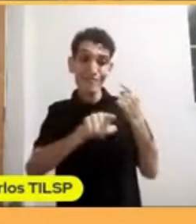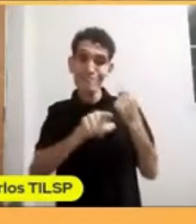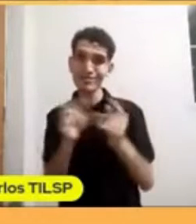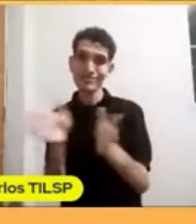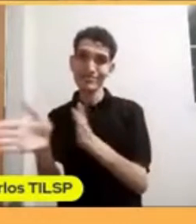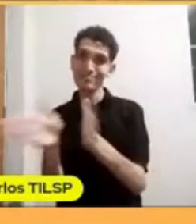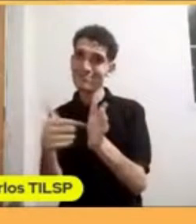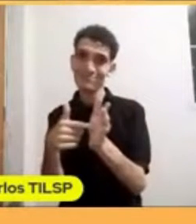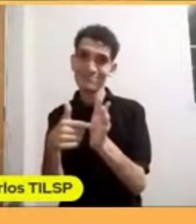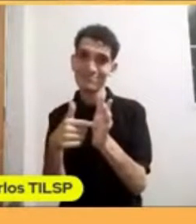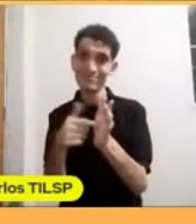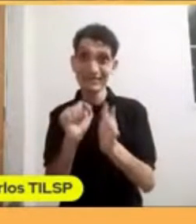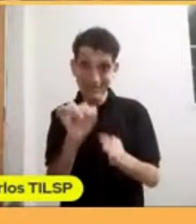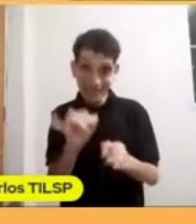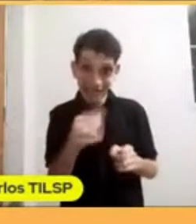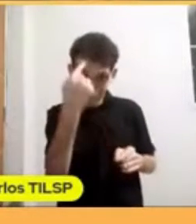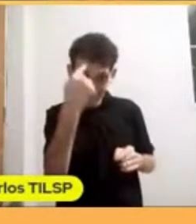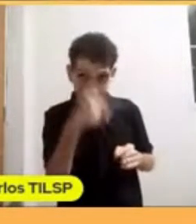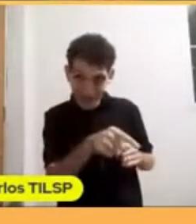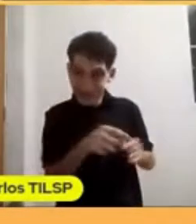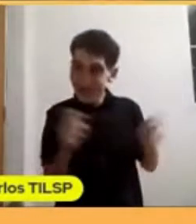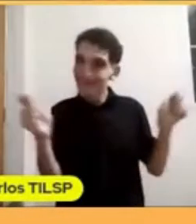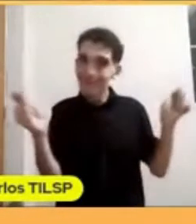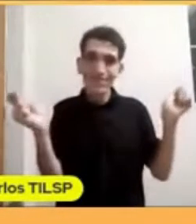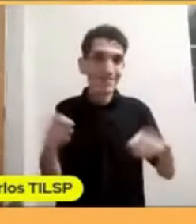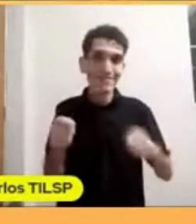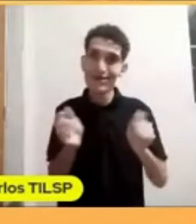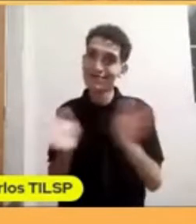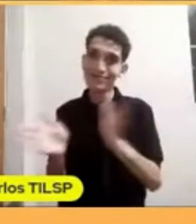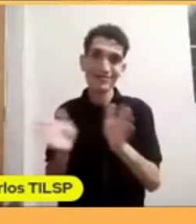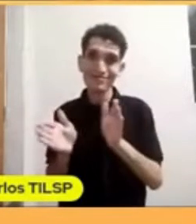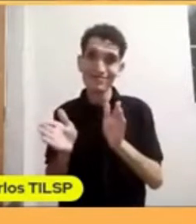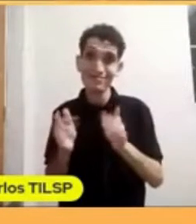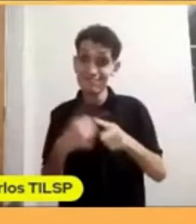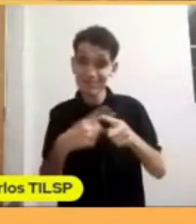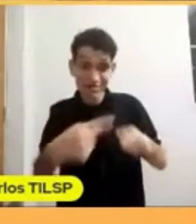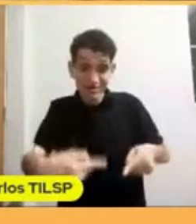sofre muito se a gente tiver. Por quê? Porque sempre vai ter os desafios para a